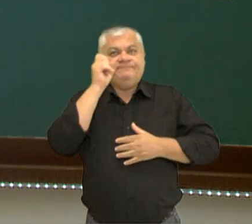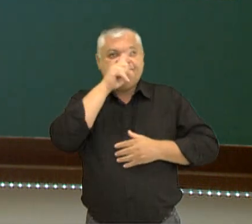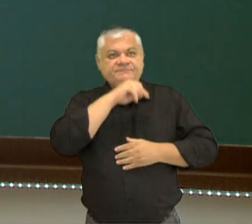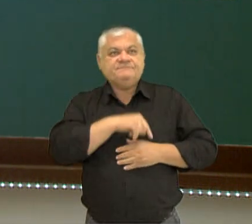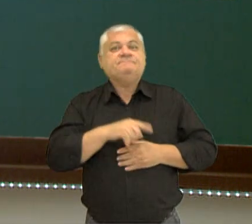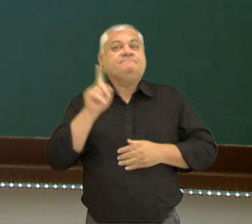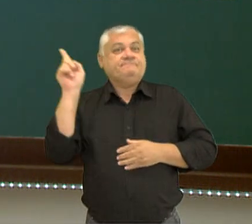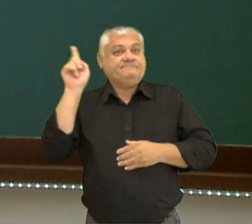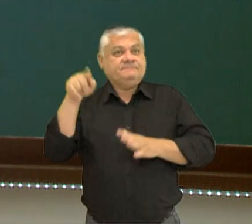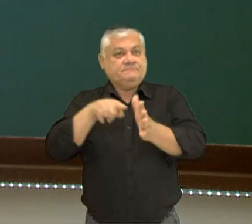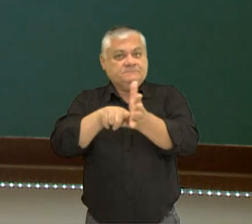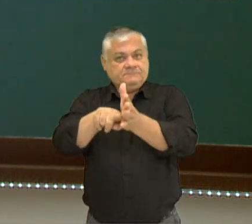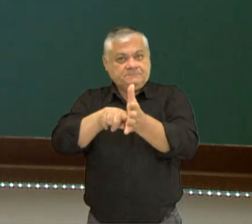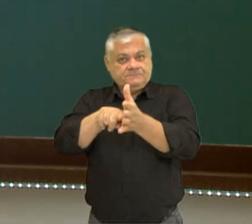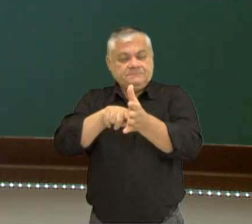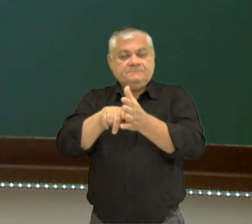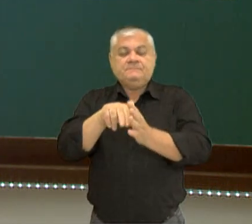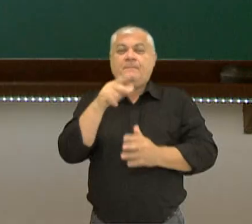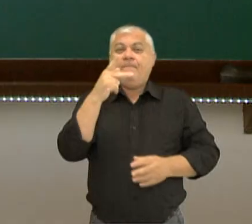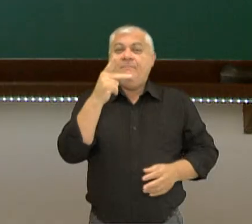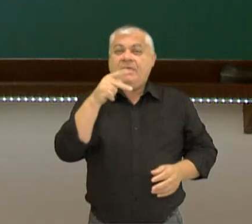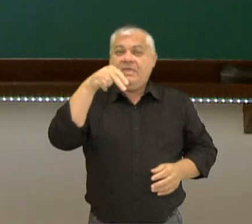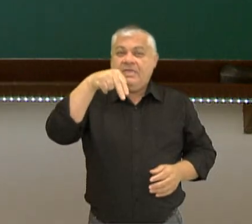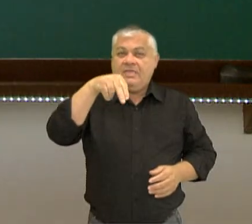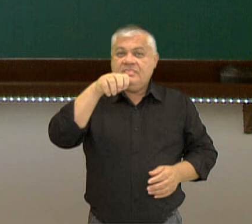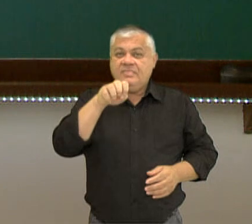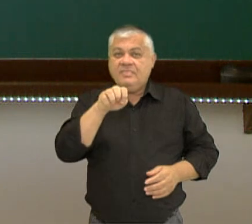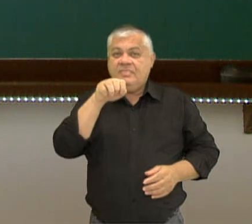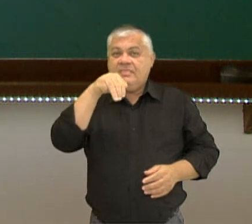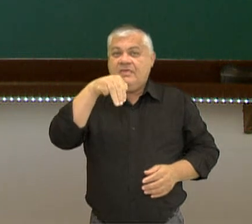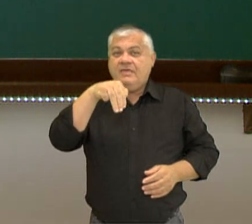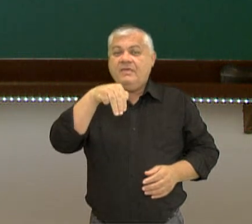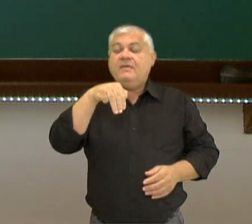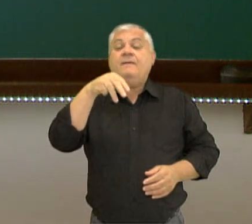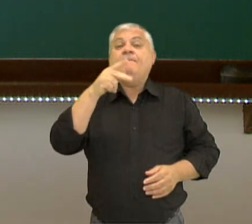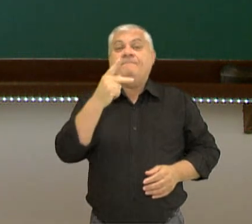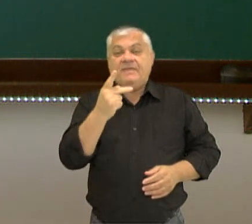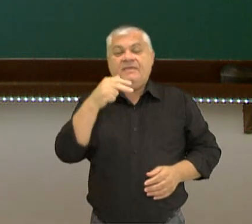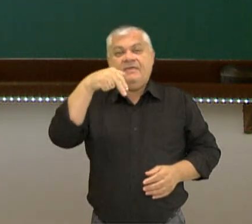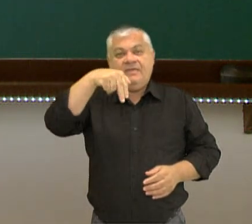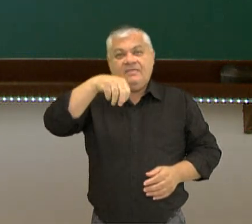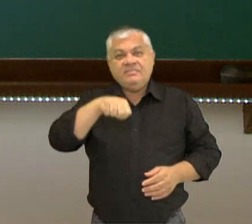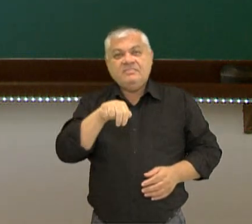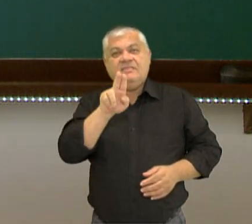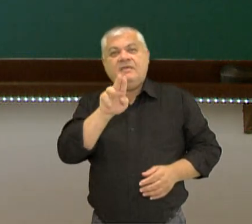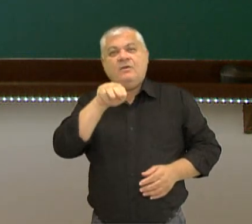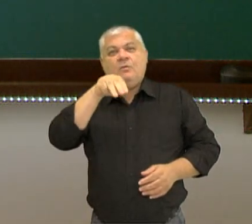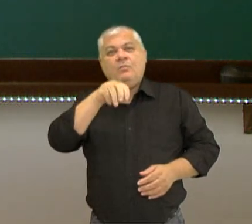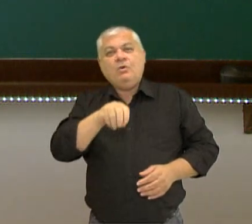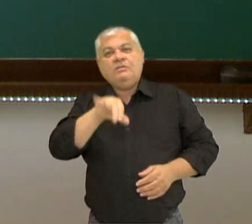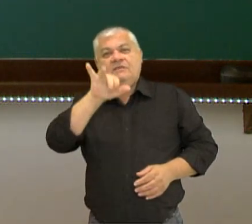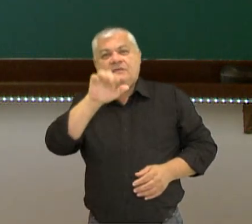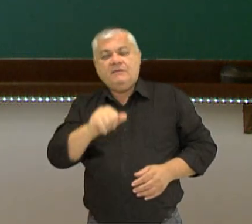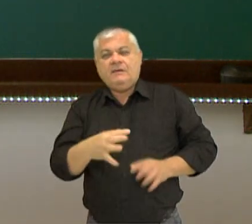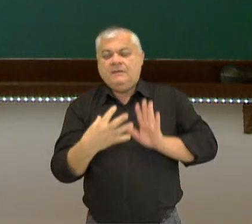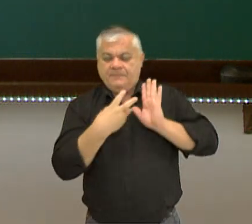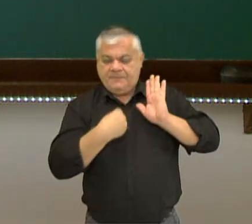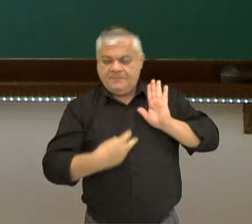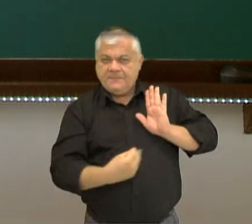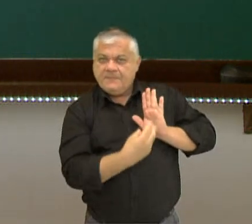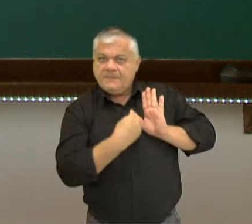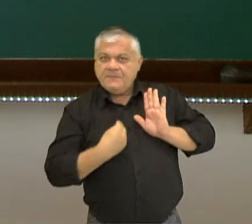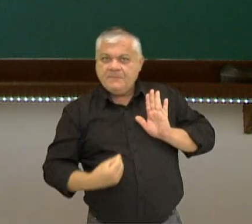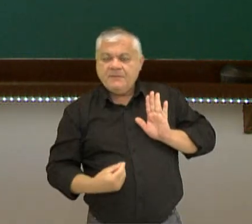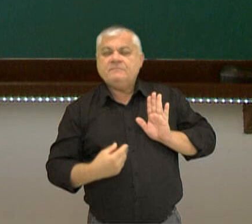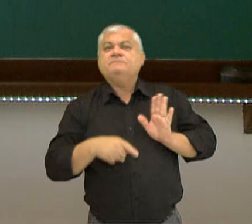Então, nesse exame, ó, a pneumonia foi detectada, diagnosticada também com o raio-x, tá? Então, por isso que é um